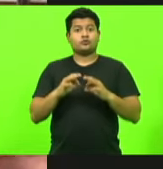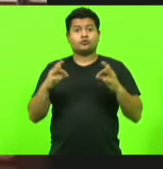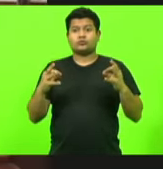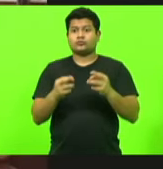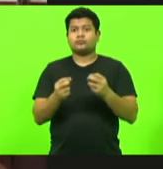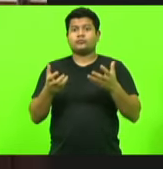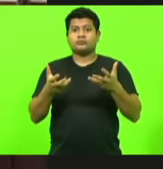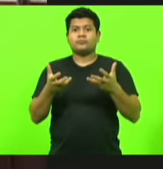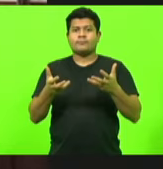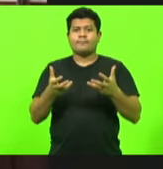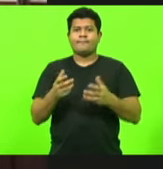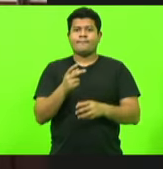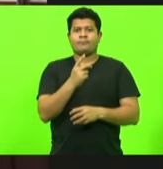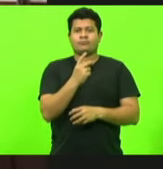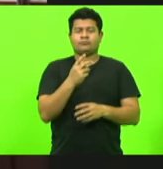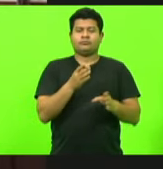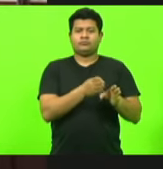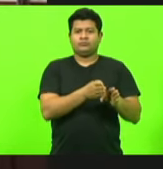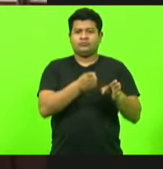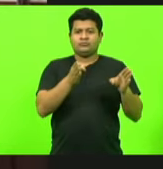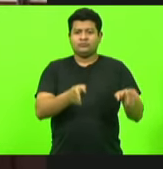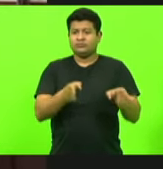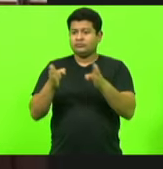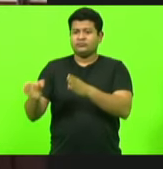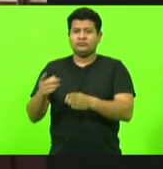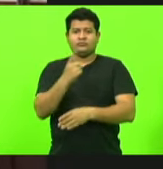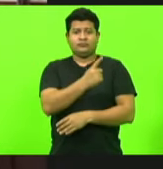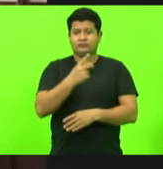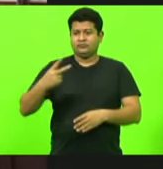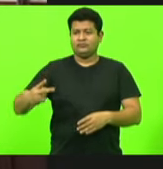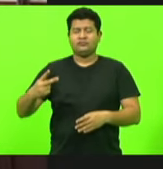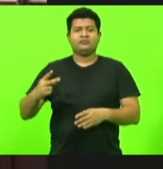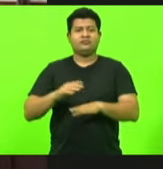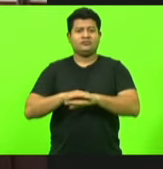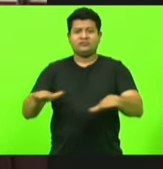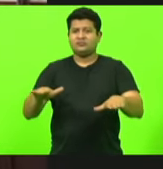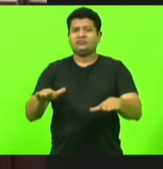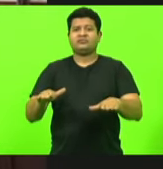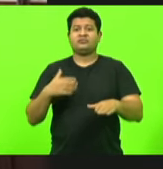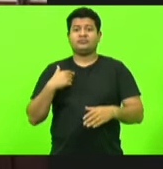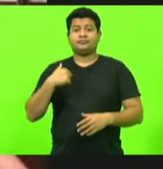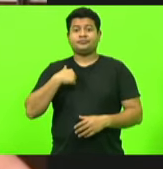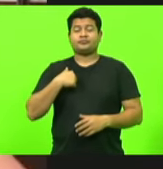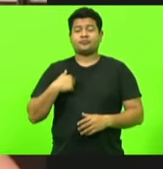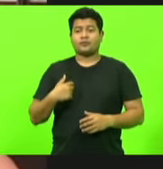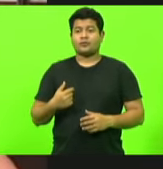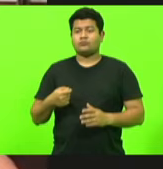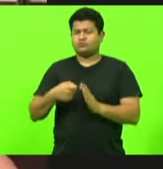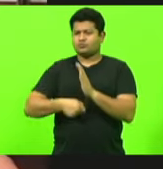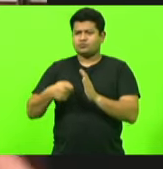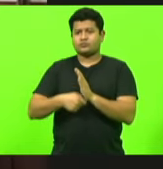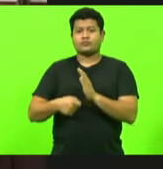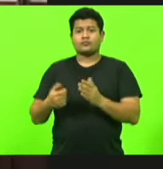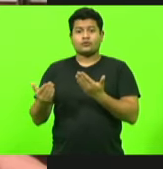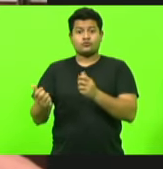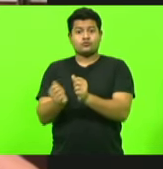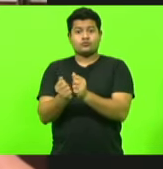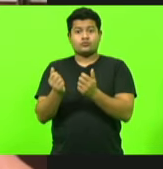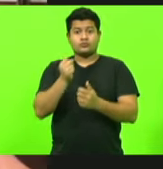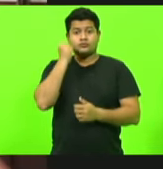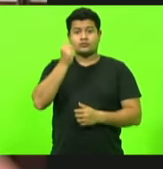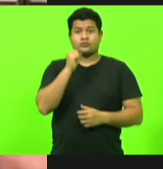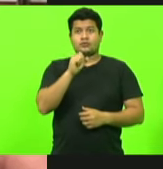aceitava o trecho 1 e 2. E a resistência minha e do senador Jorginho Melo colocou mais